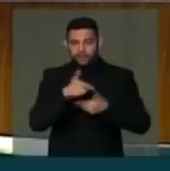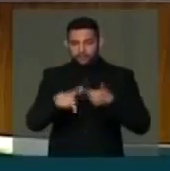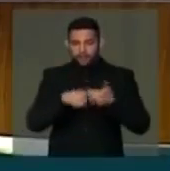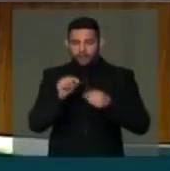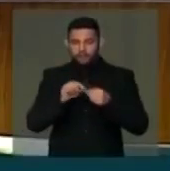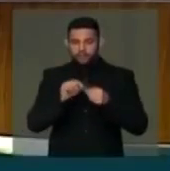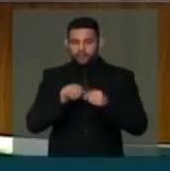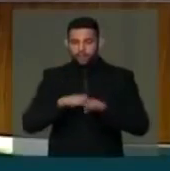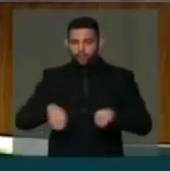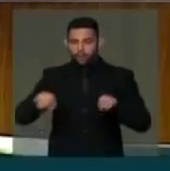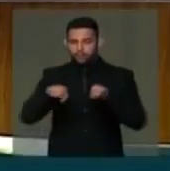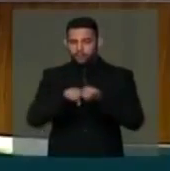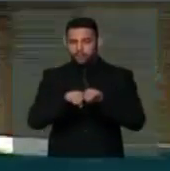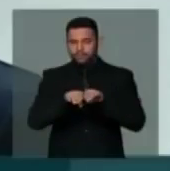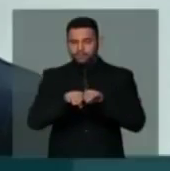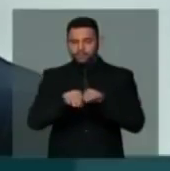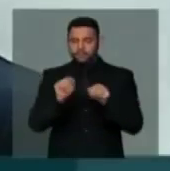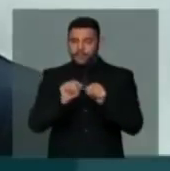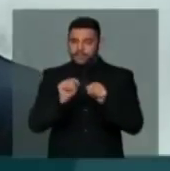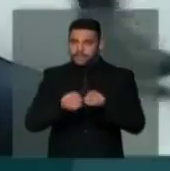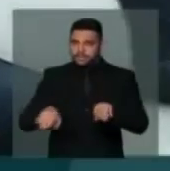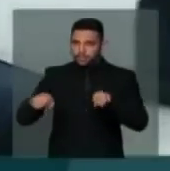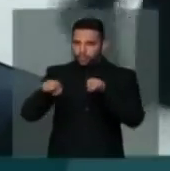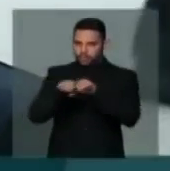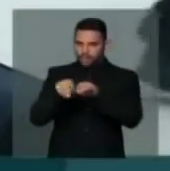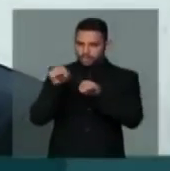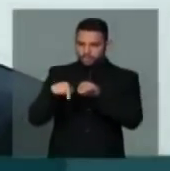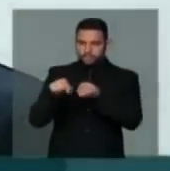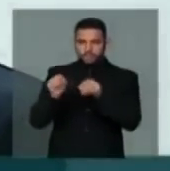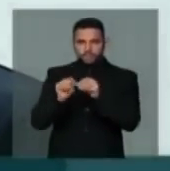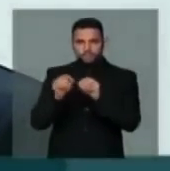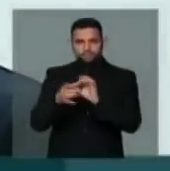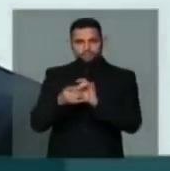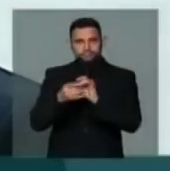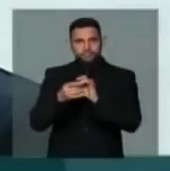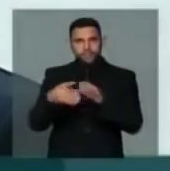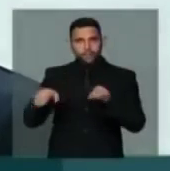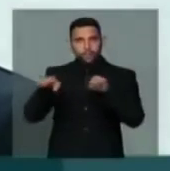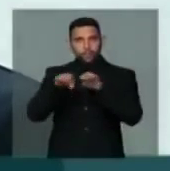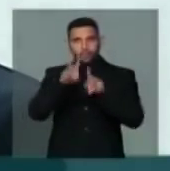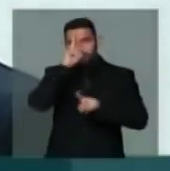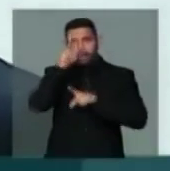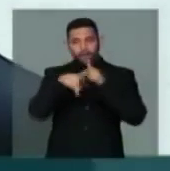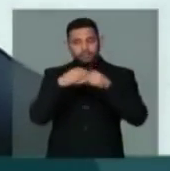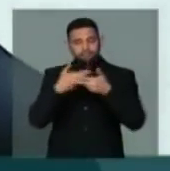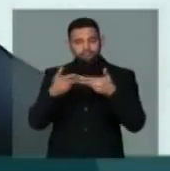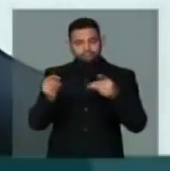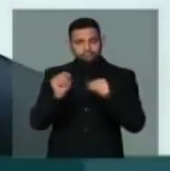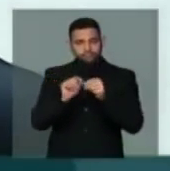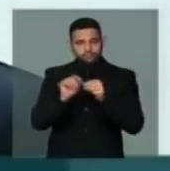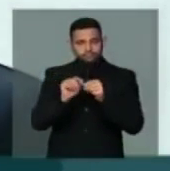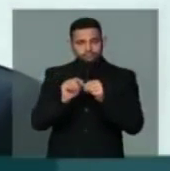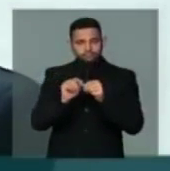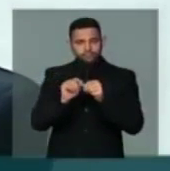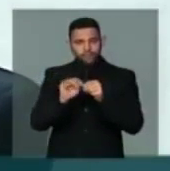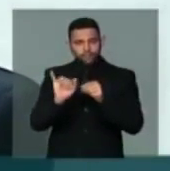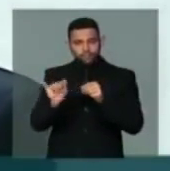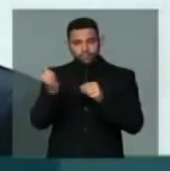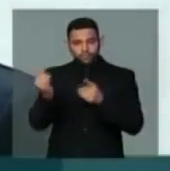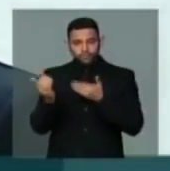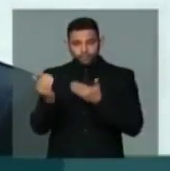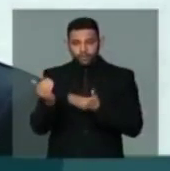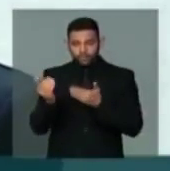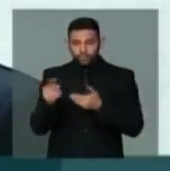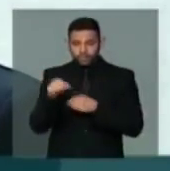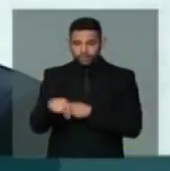relacionadas à promoção da igualdade, e ao promover essa igualdade nós estamos democratizando o país, oportunizando aqui a nossa juventude e